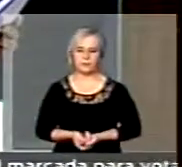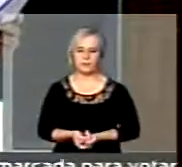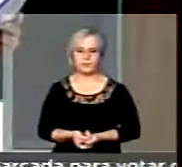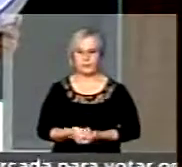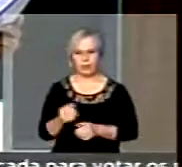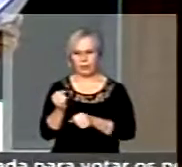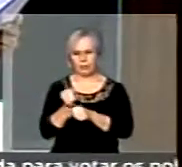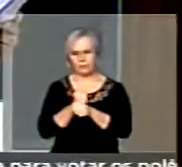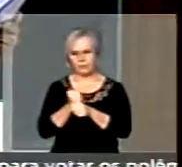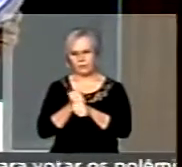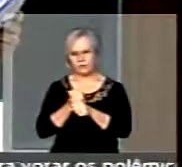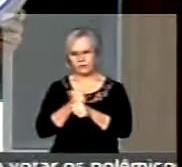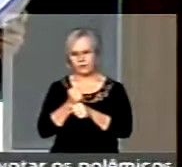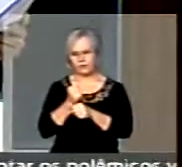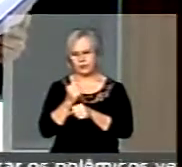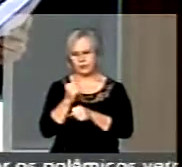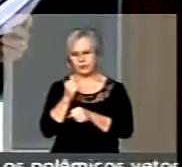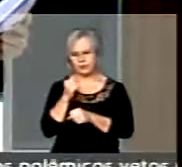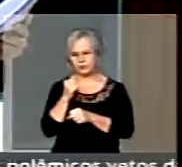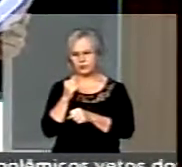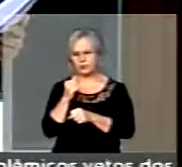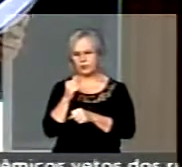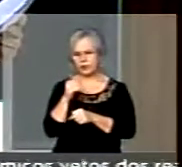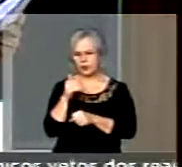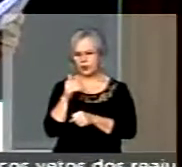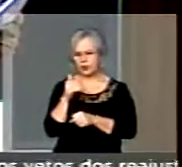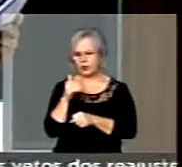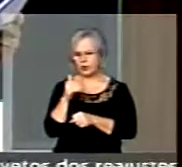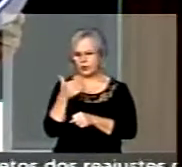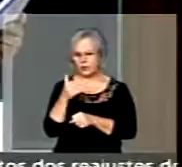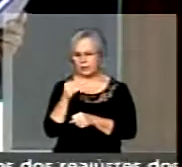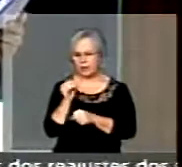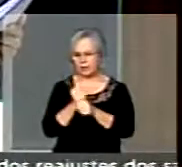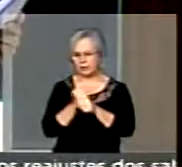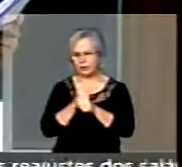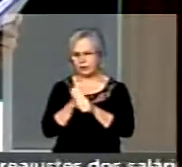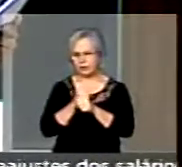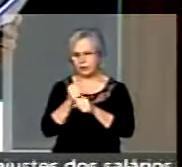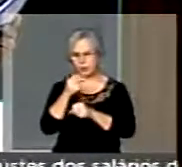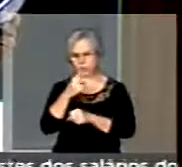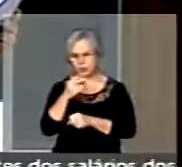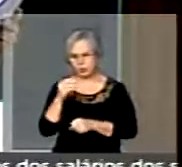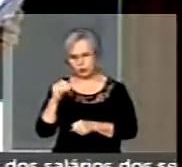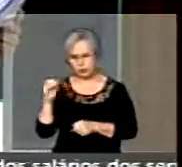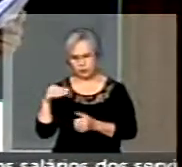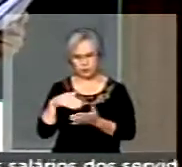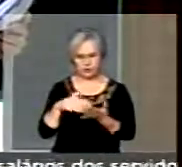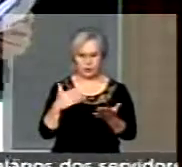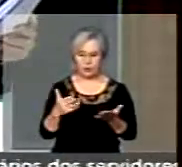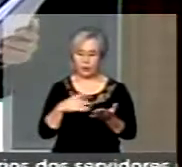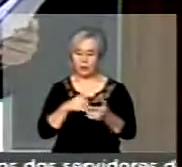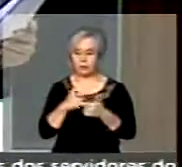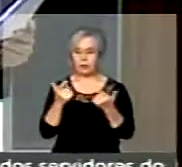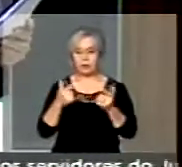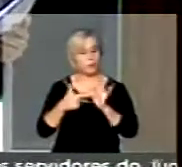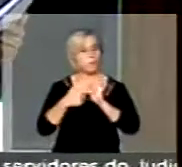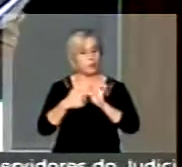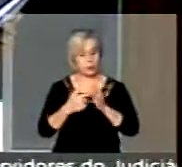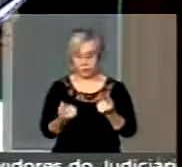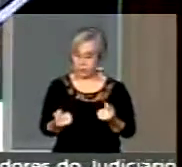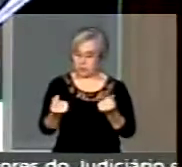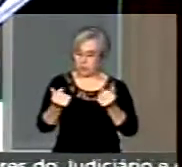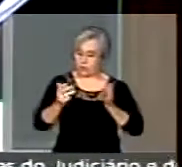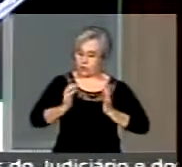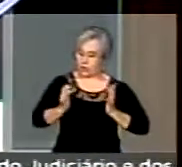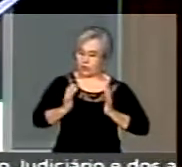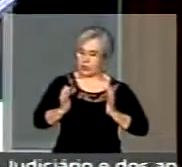da década de 2000, a arrecadação tributária cresceu de maneira excepcional, refletindo a riqueza